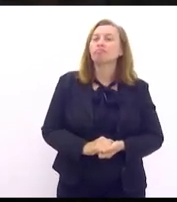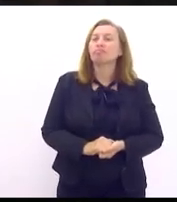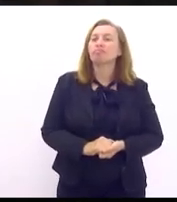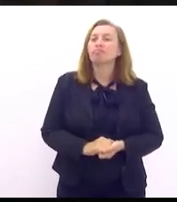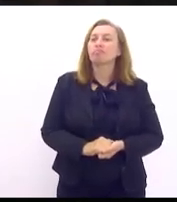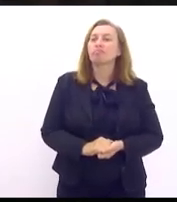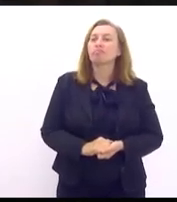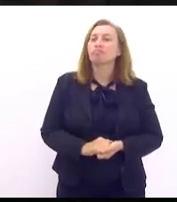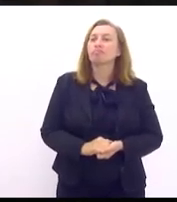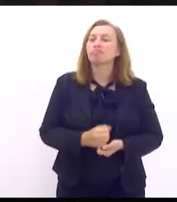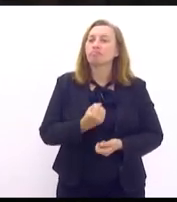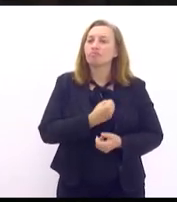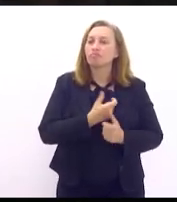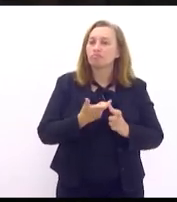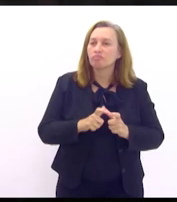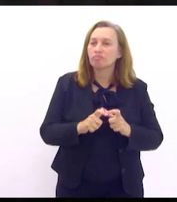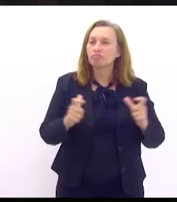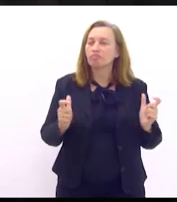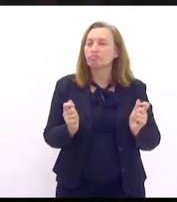a capacidade